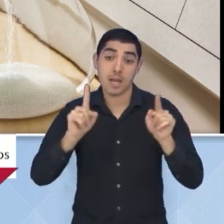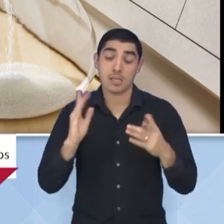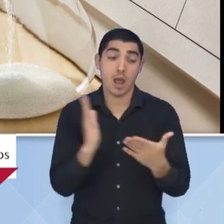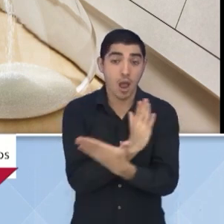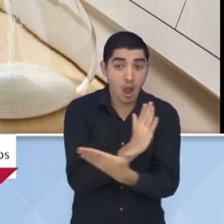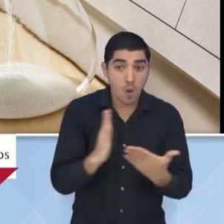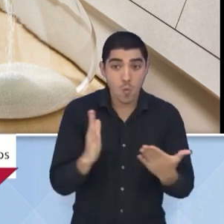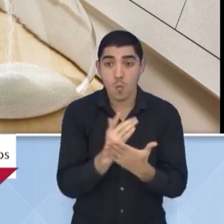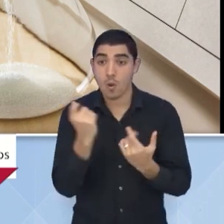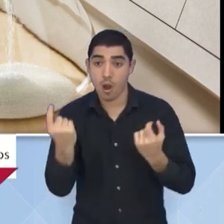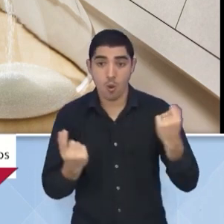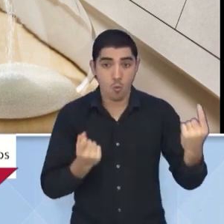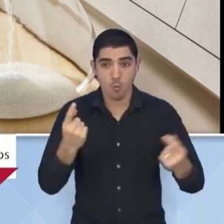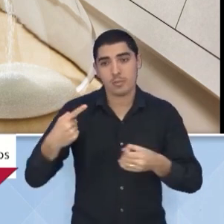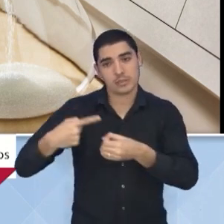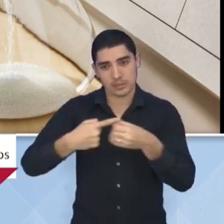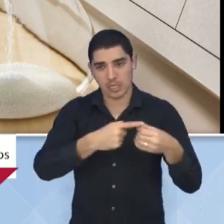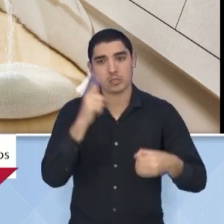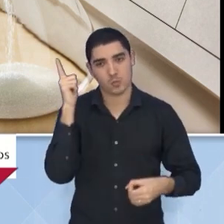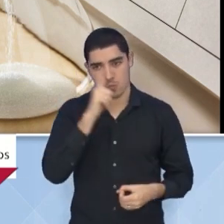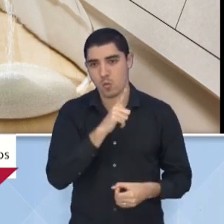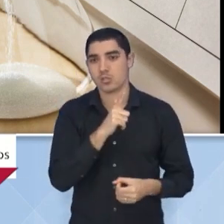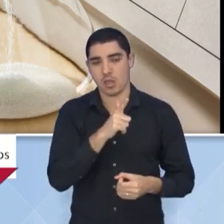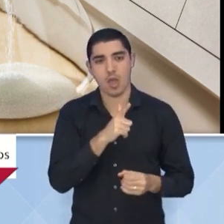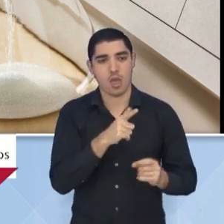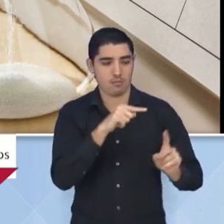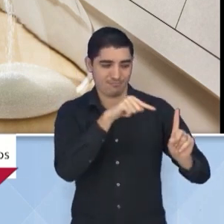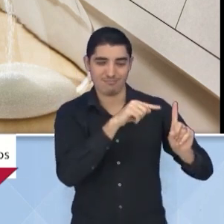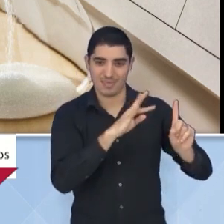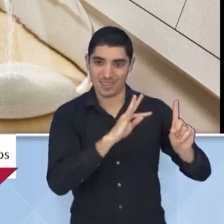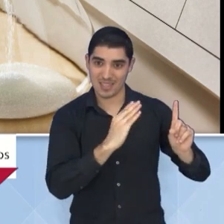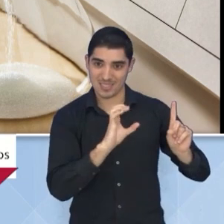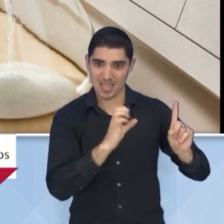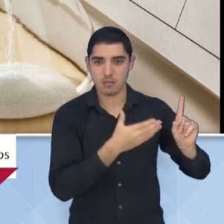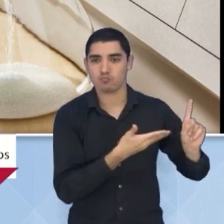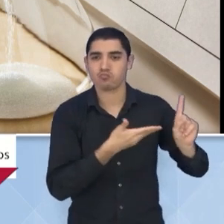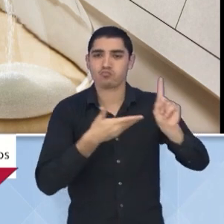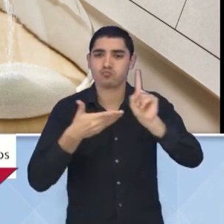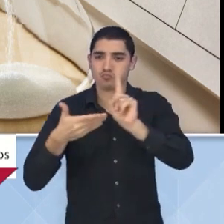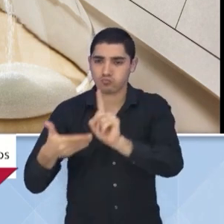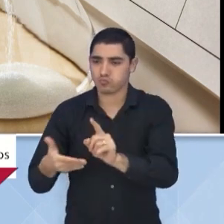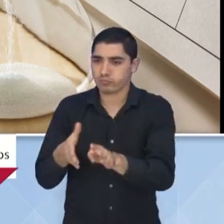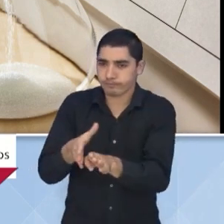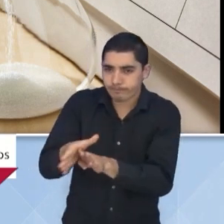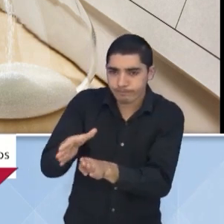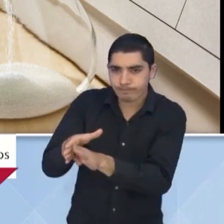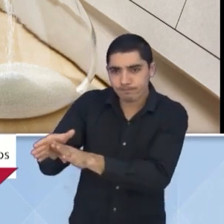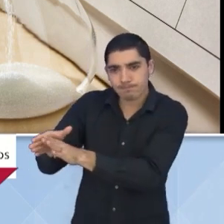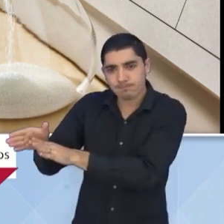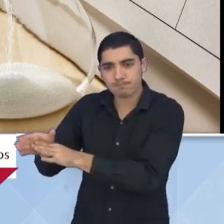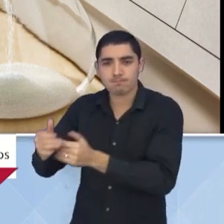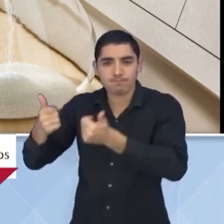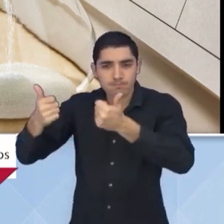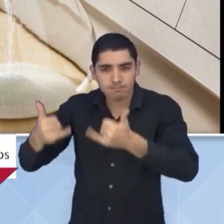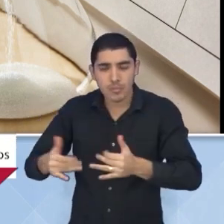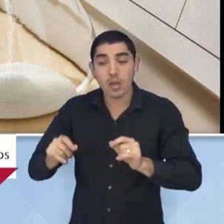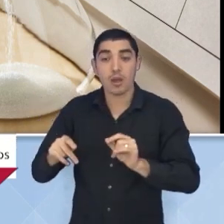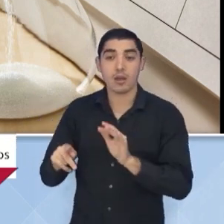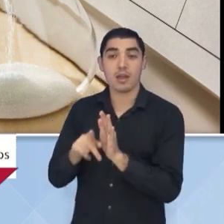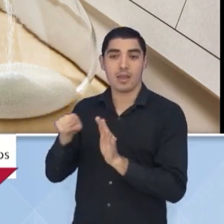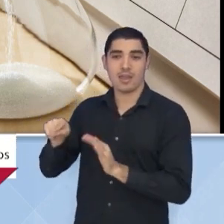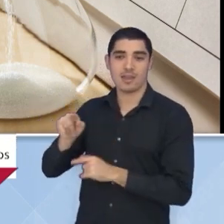com a visita de um técnico do tribunal para orientar especificamente sobre assuntos do